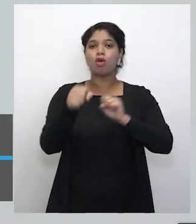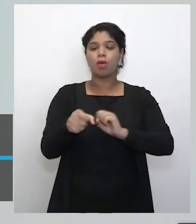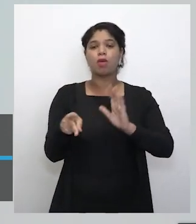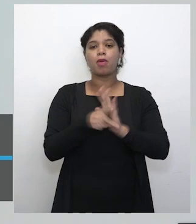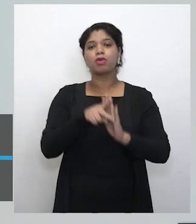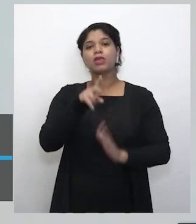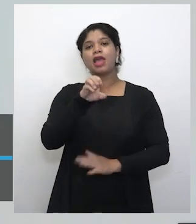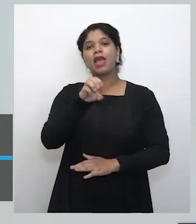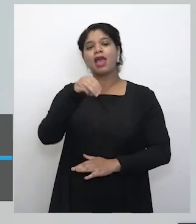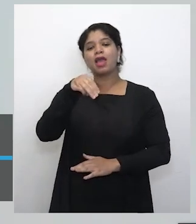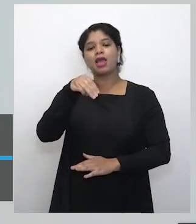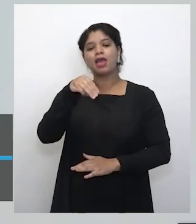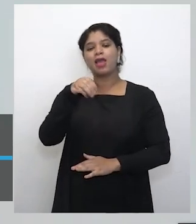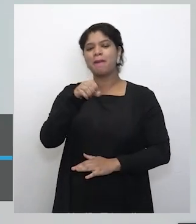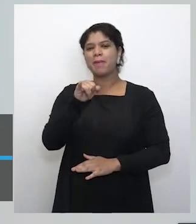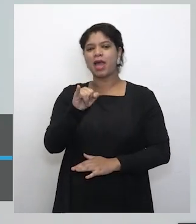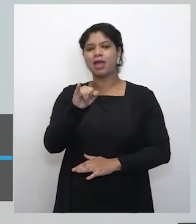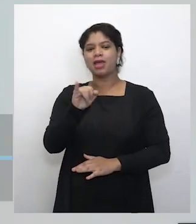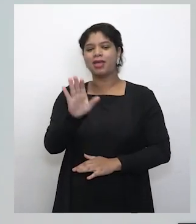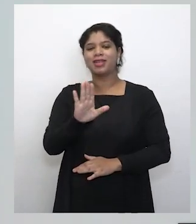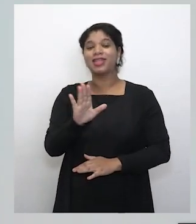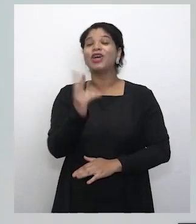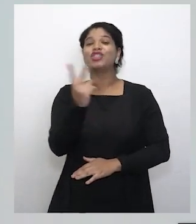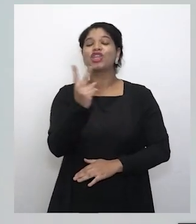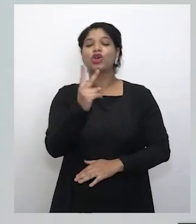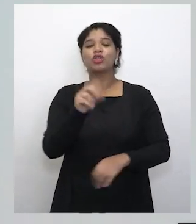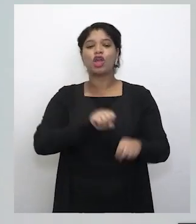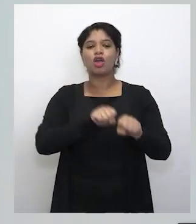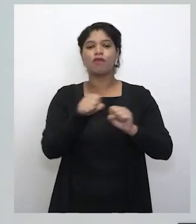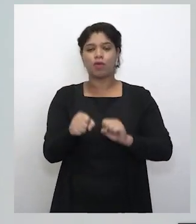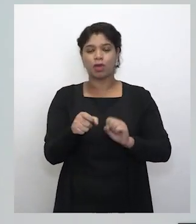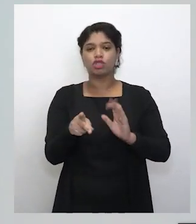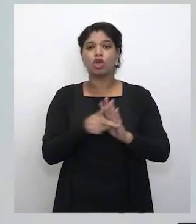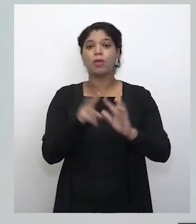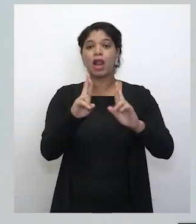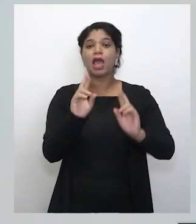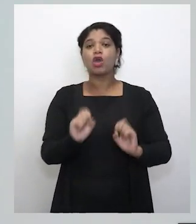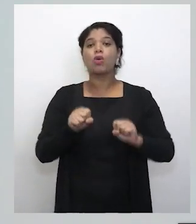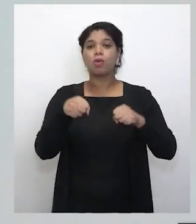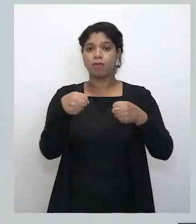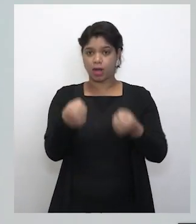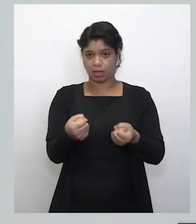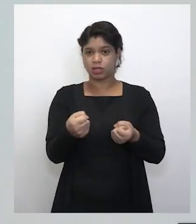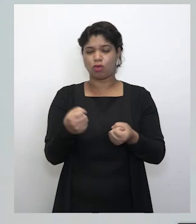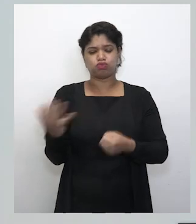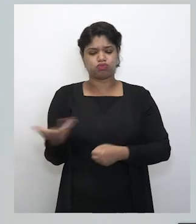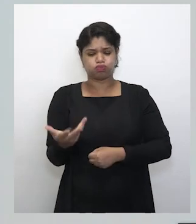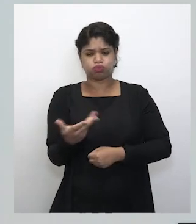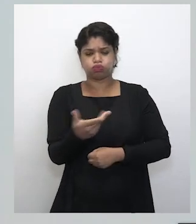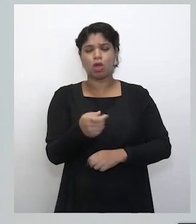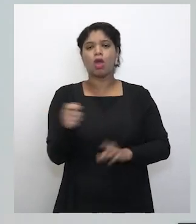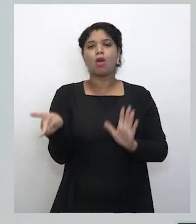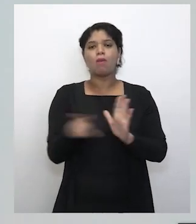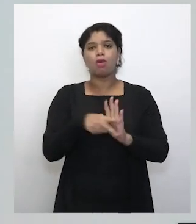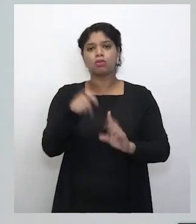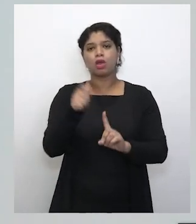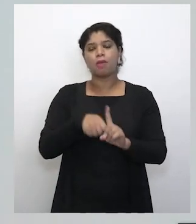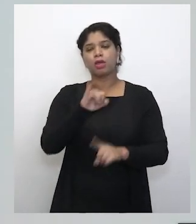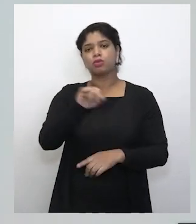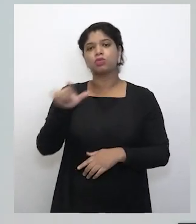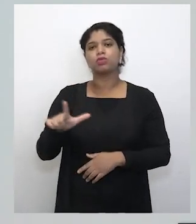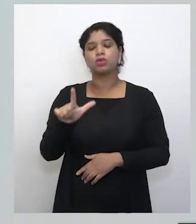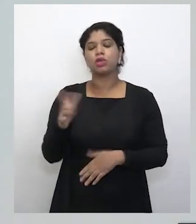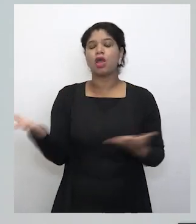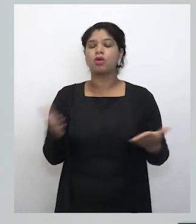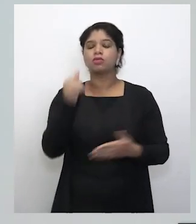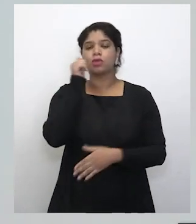EMAI, do EMAI não, nossa segunda formação da recuperação intensiva de julho. Vou passar agora para